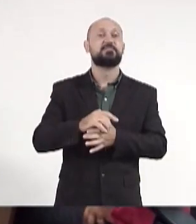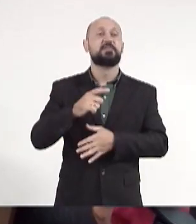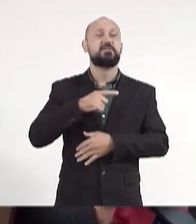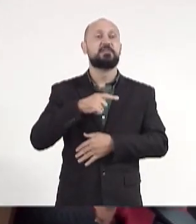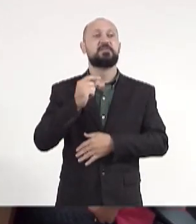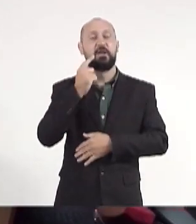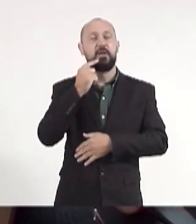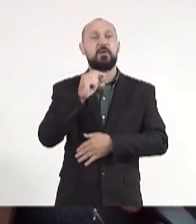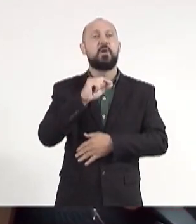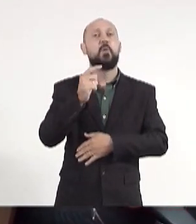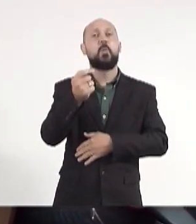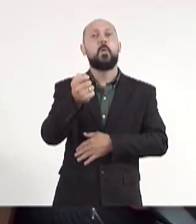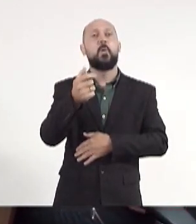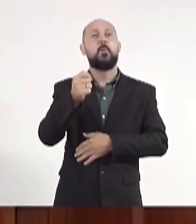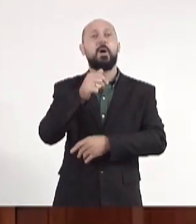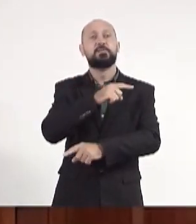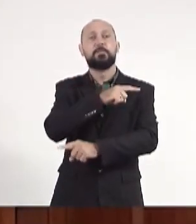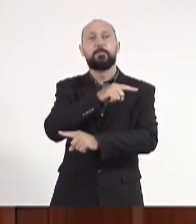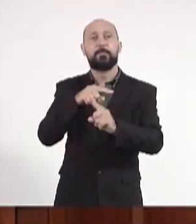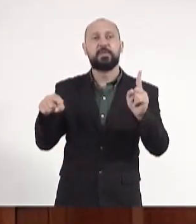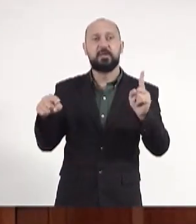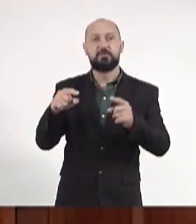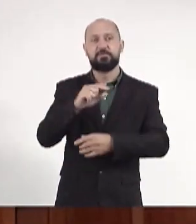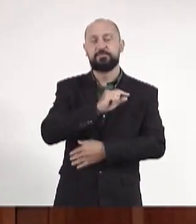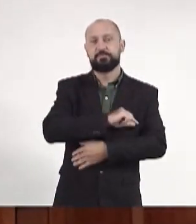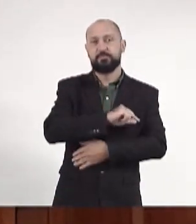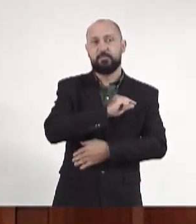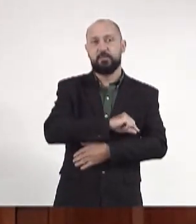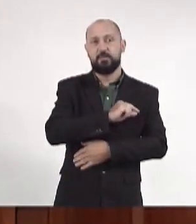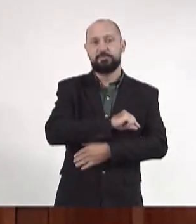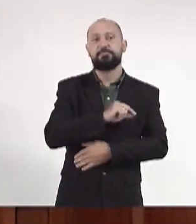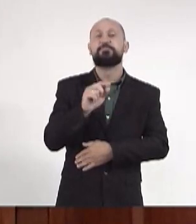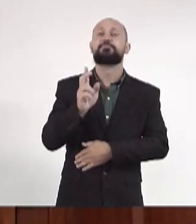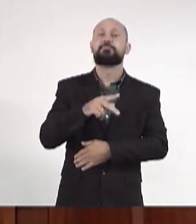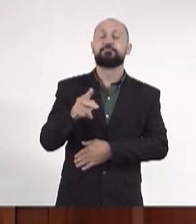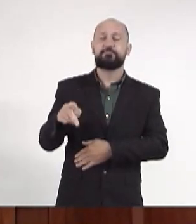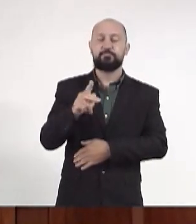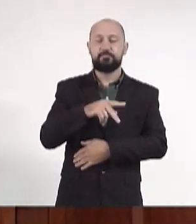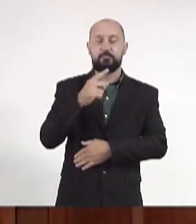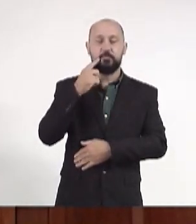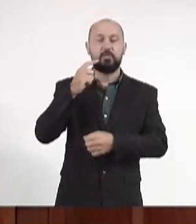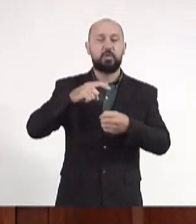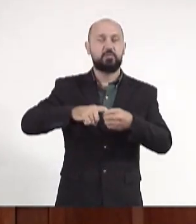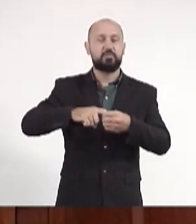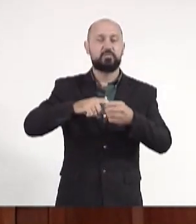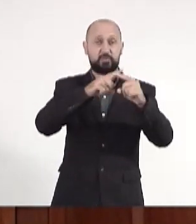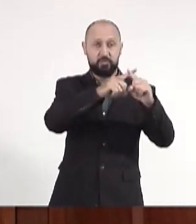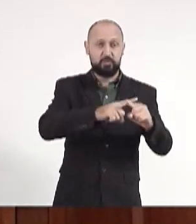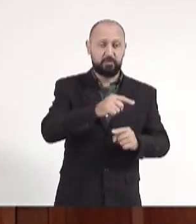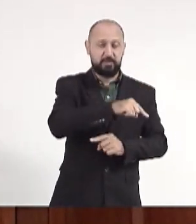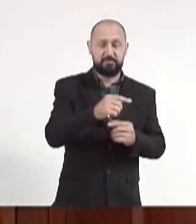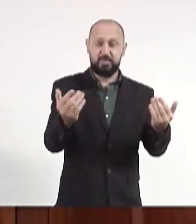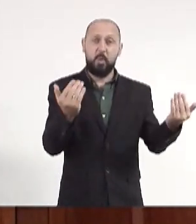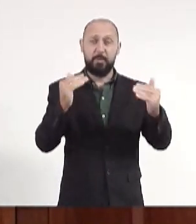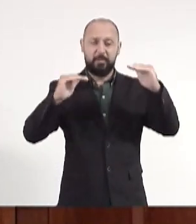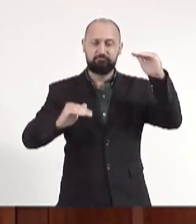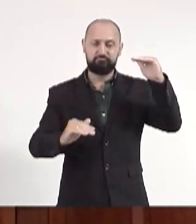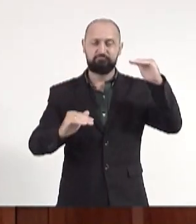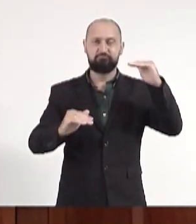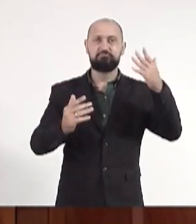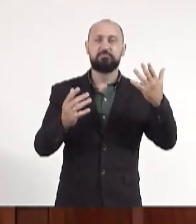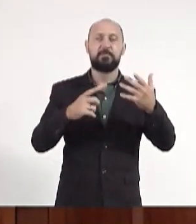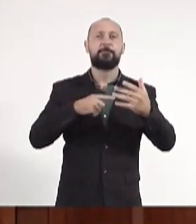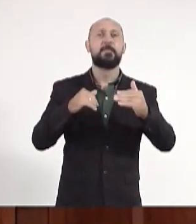que recebem praticamente a metade do salário dos professores efetivos. Nós